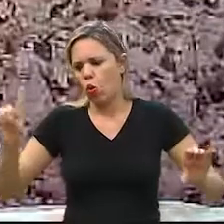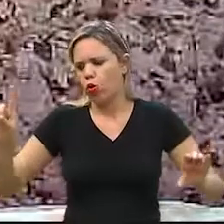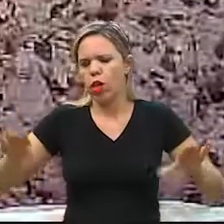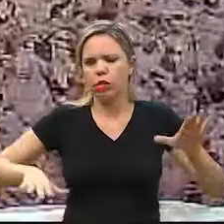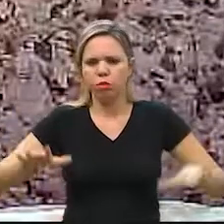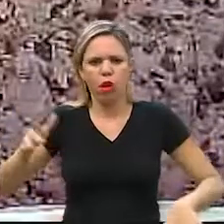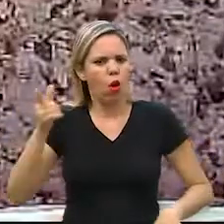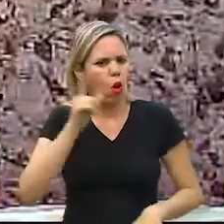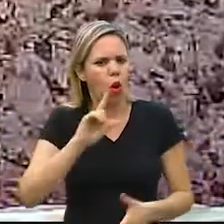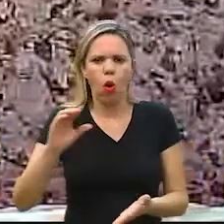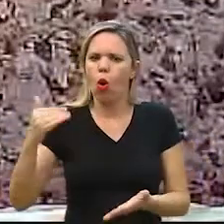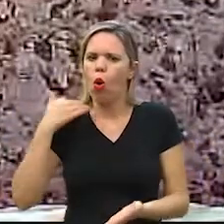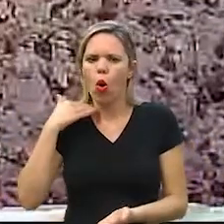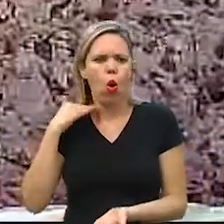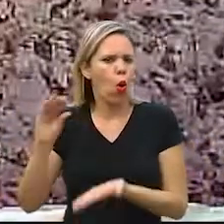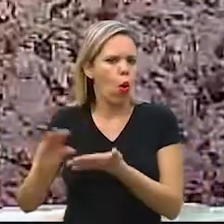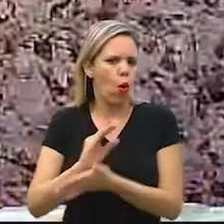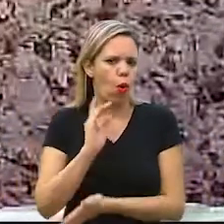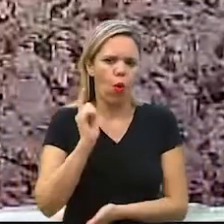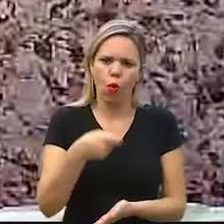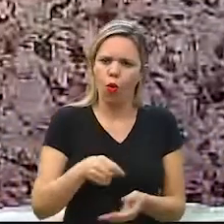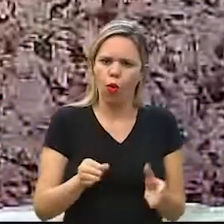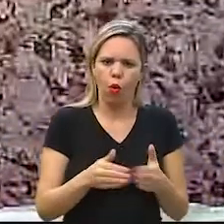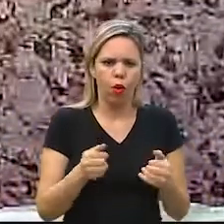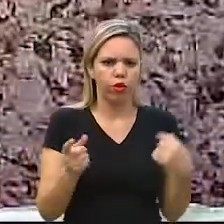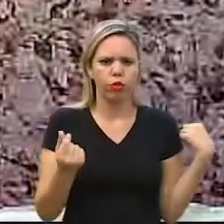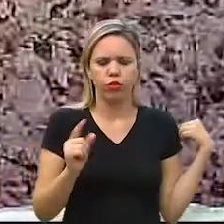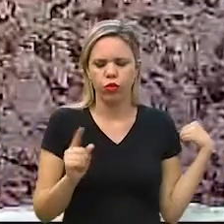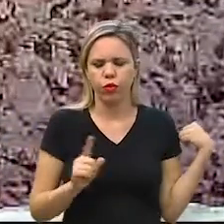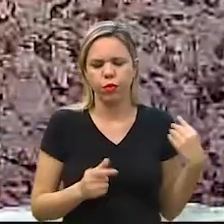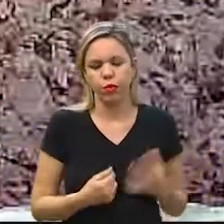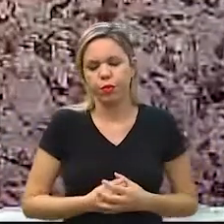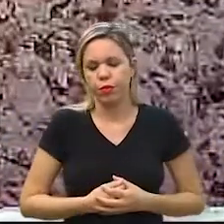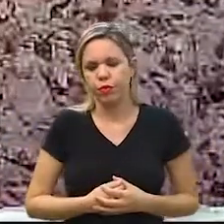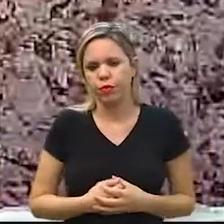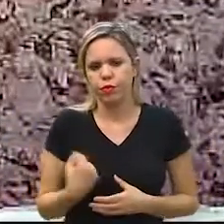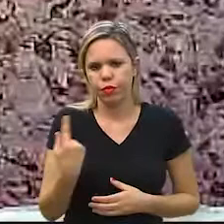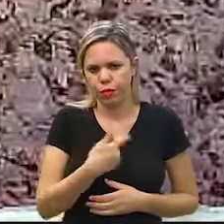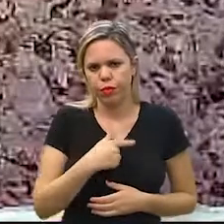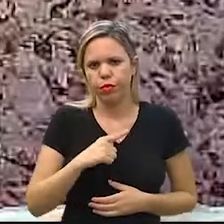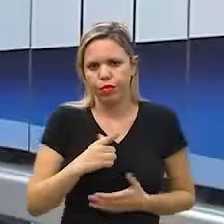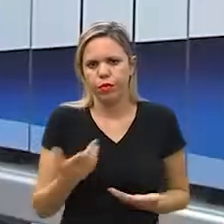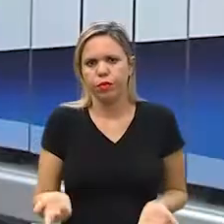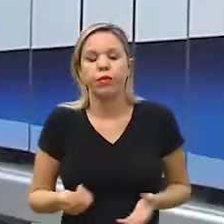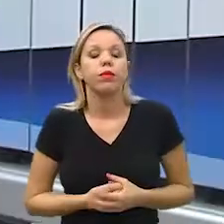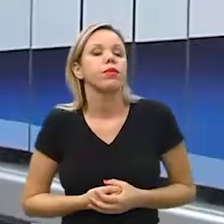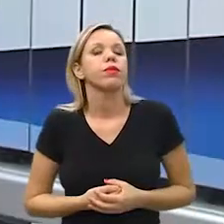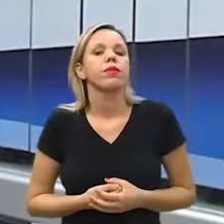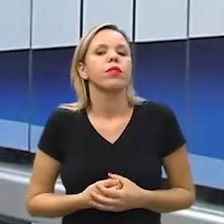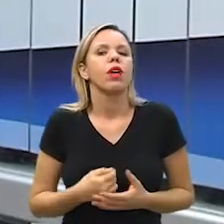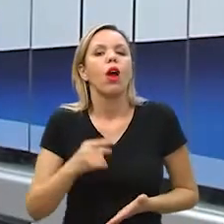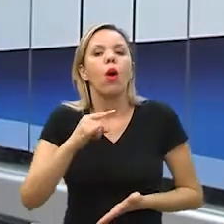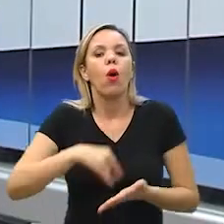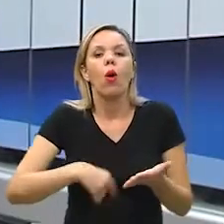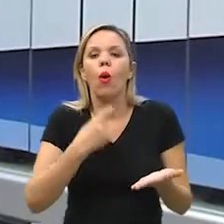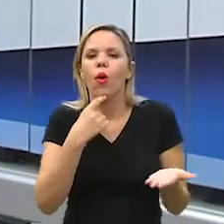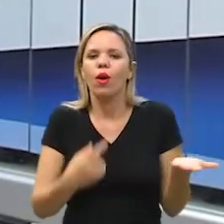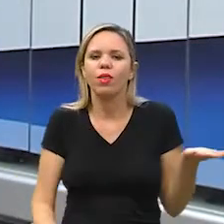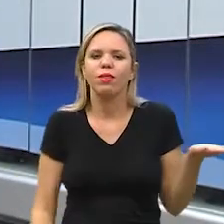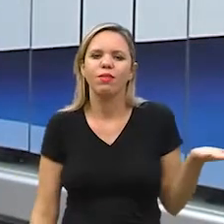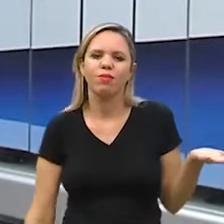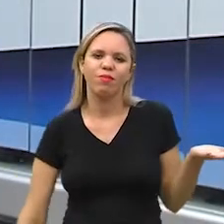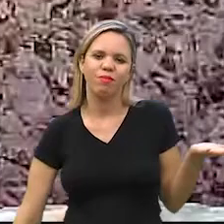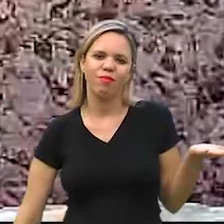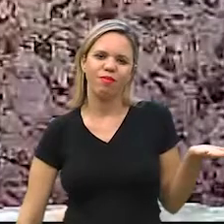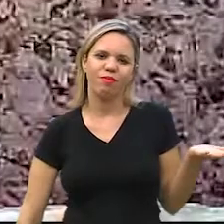consegue nem que os bancos façam financiamento para ele. Então, nós temos que Qual que é a nota de Campinas? Eu